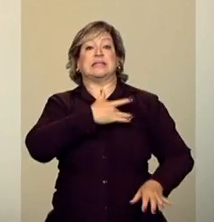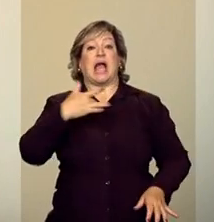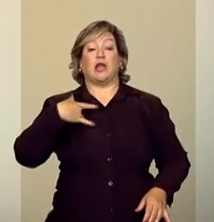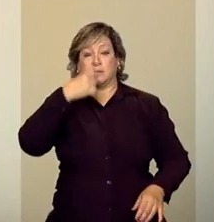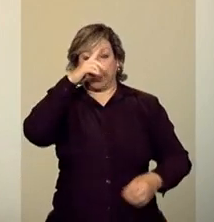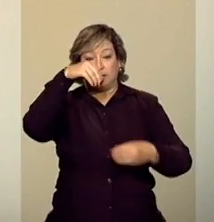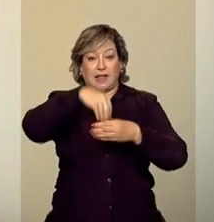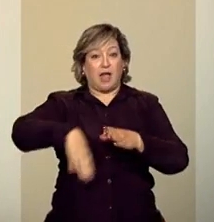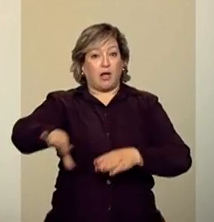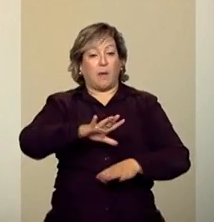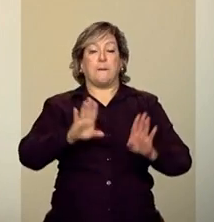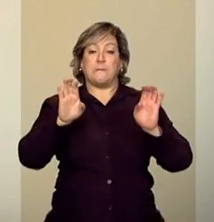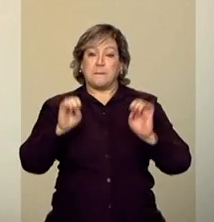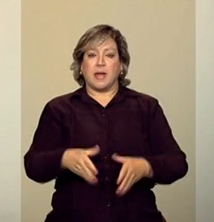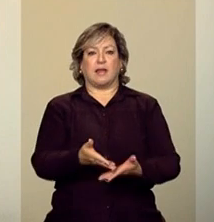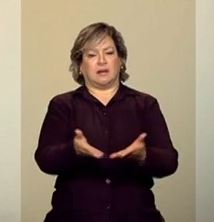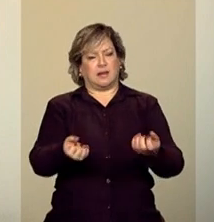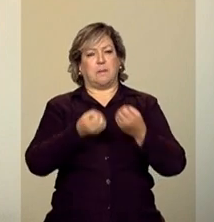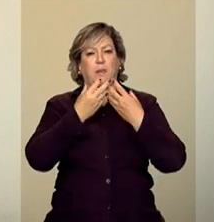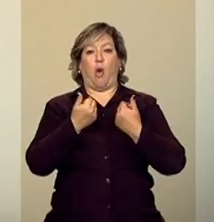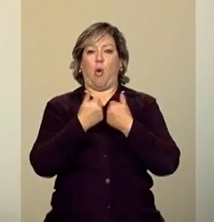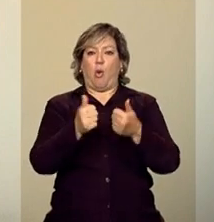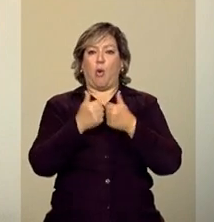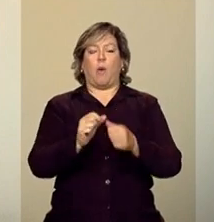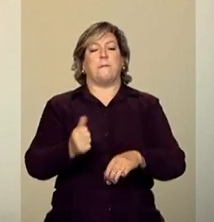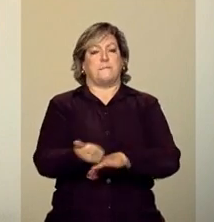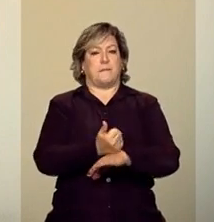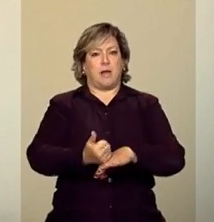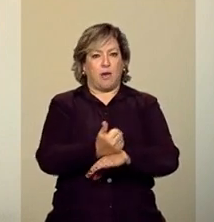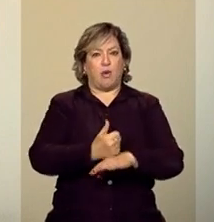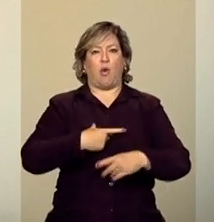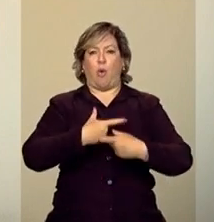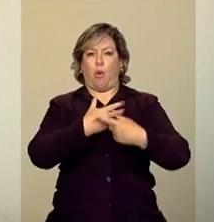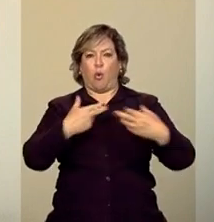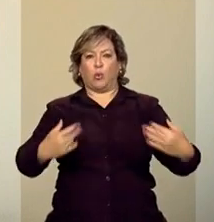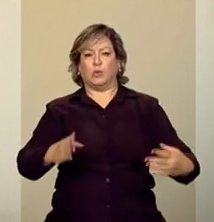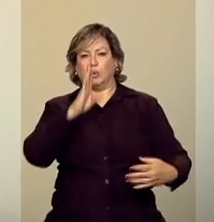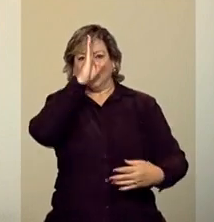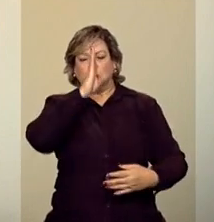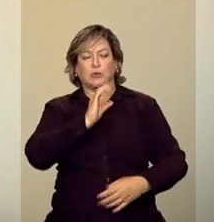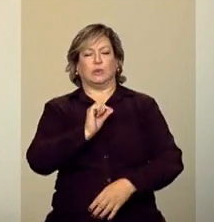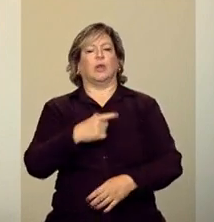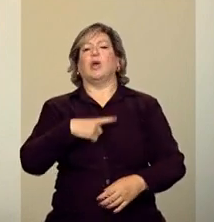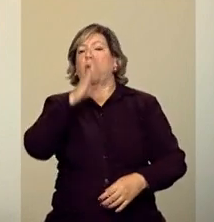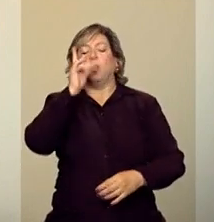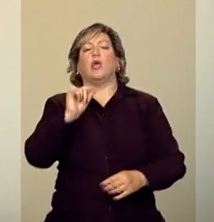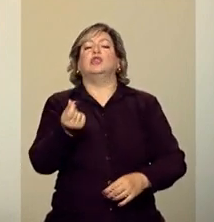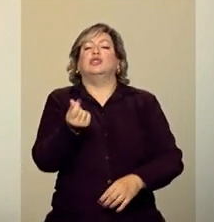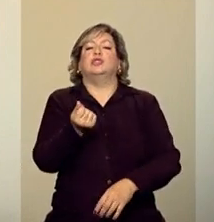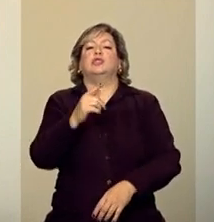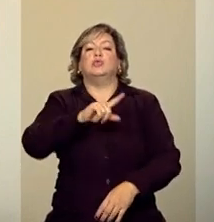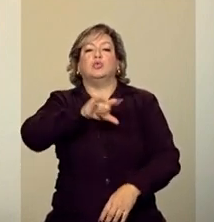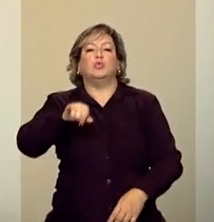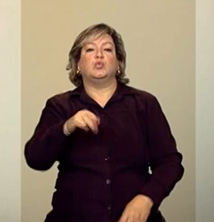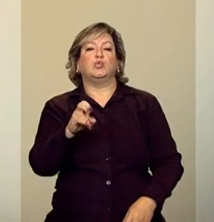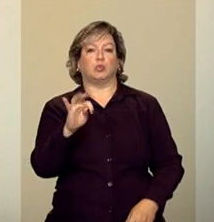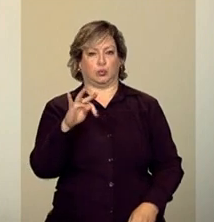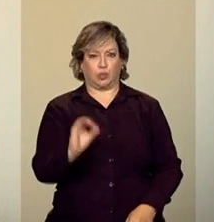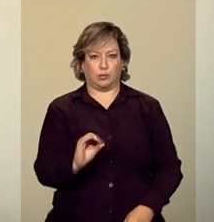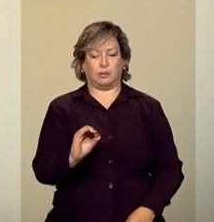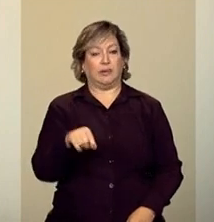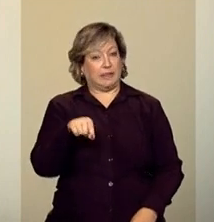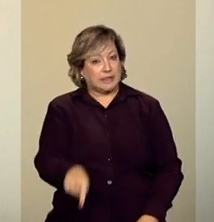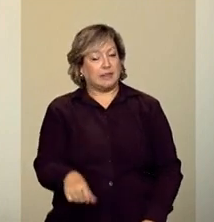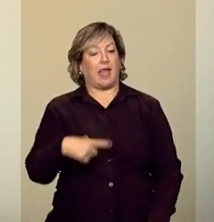de qualidade. Ela quer um transporte público melhor e a preço justo. Ela quer mais segurança.